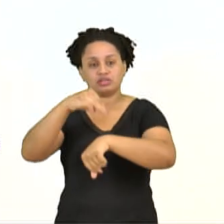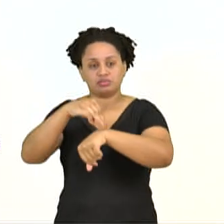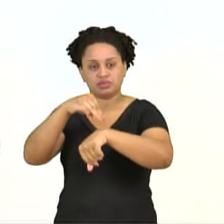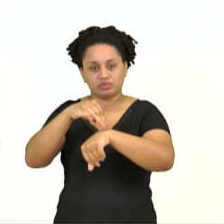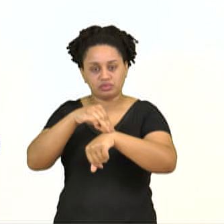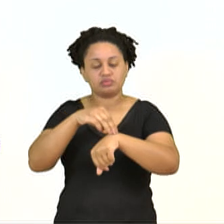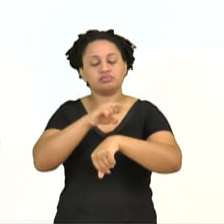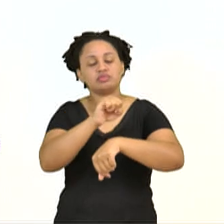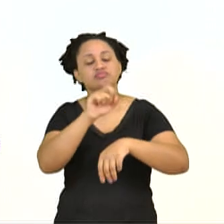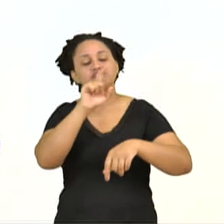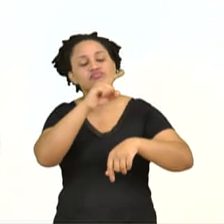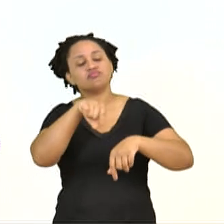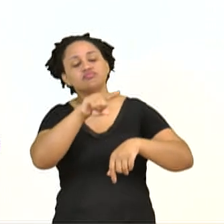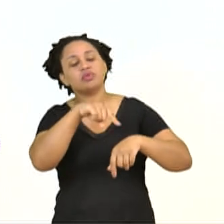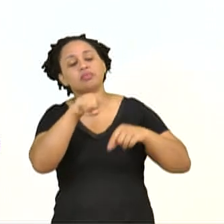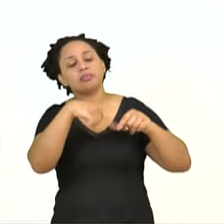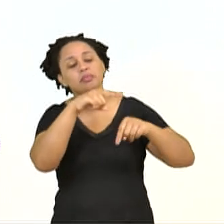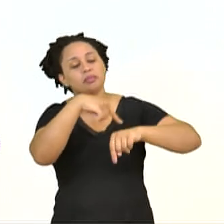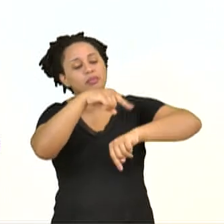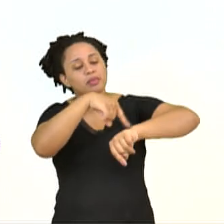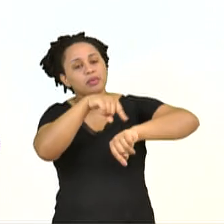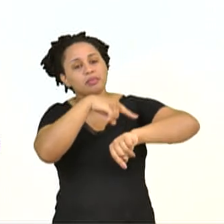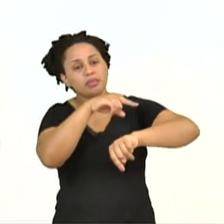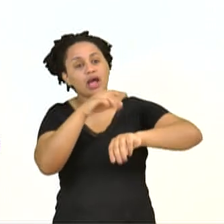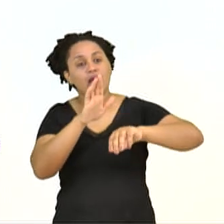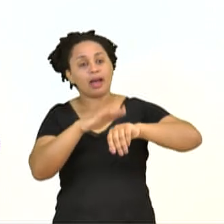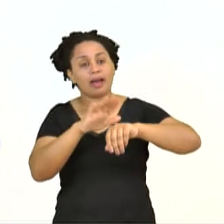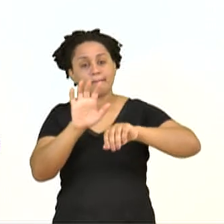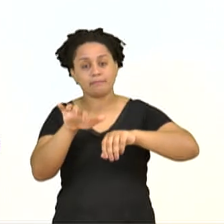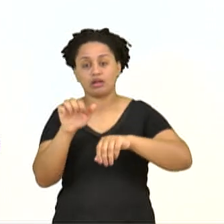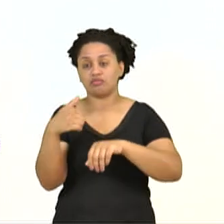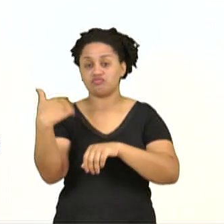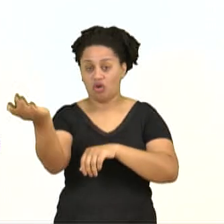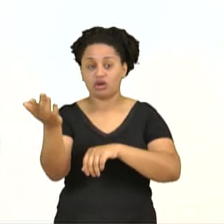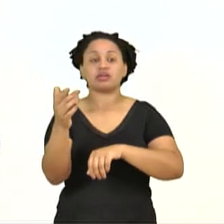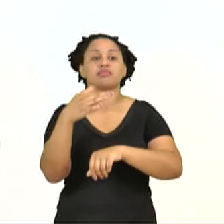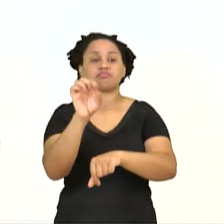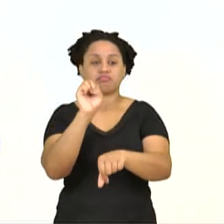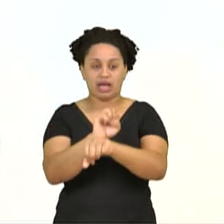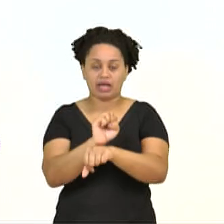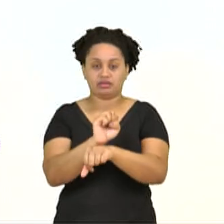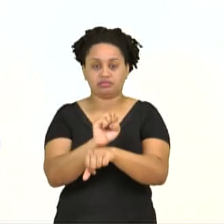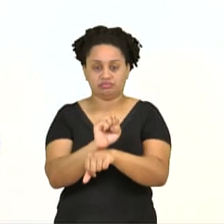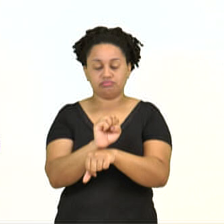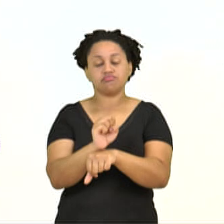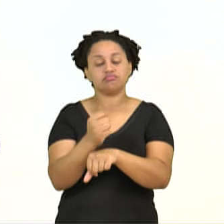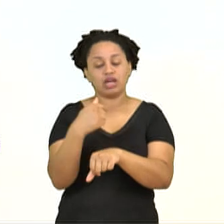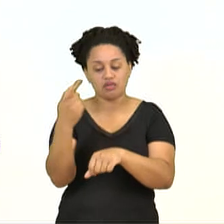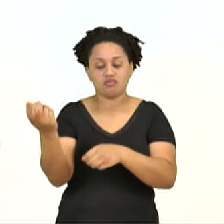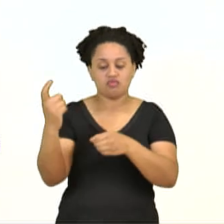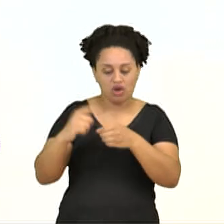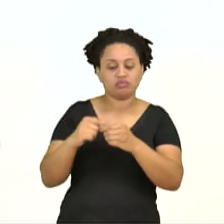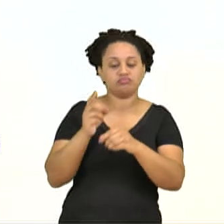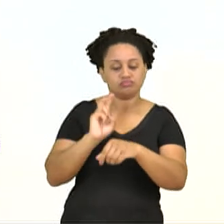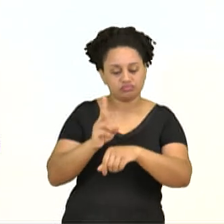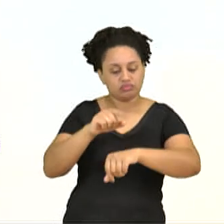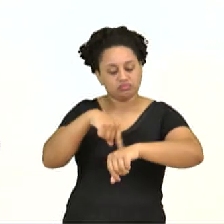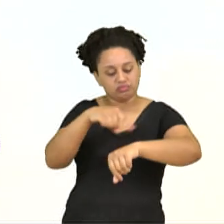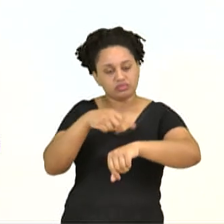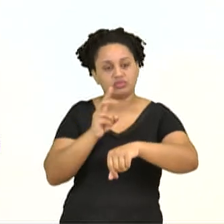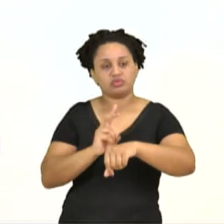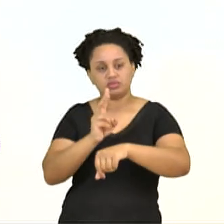sempre parado quando essa bola sai, como acontece no basquetebol. Os 5 jogadores e a altura,